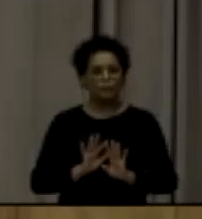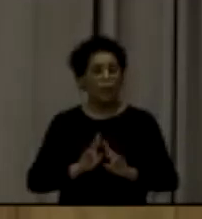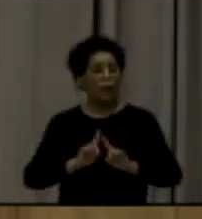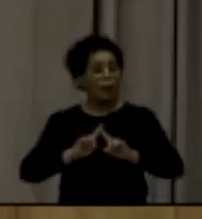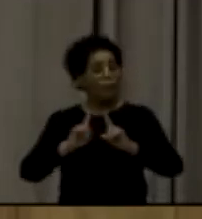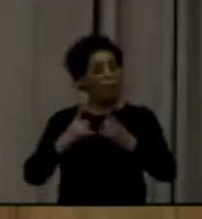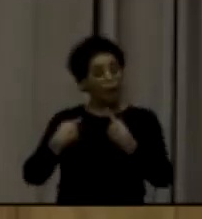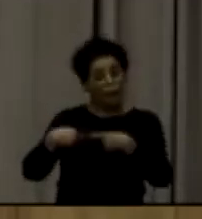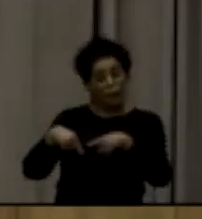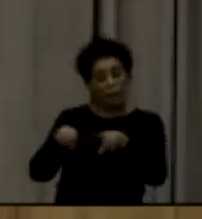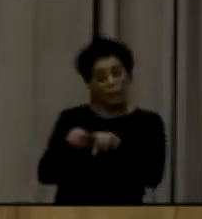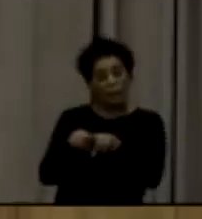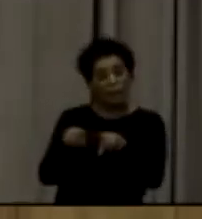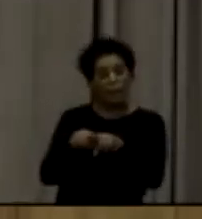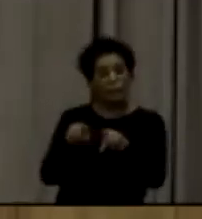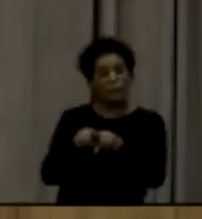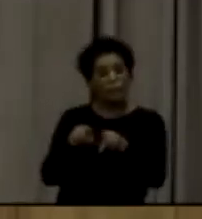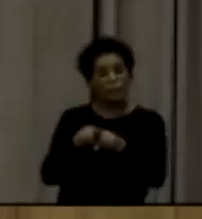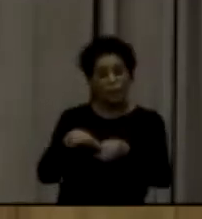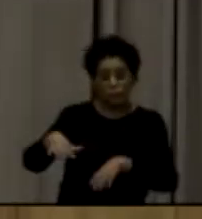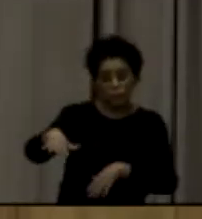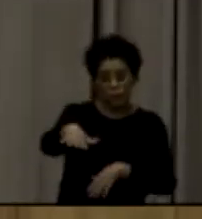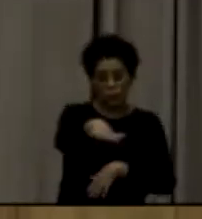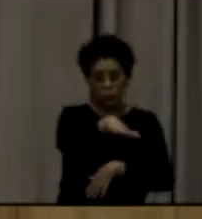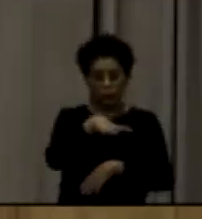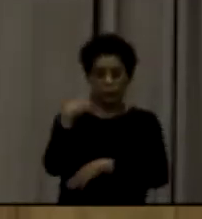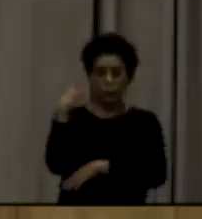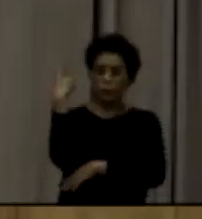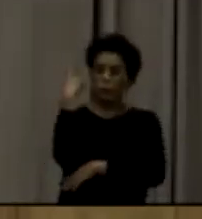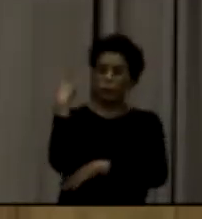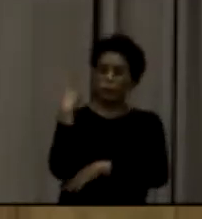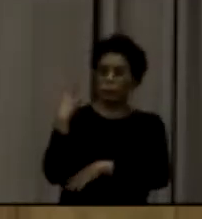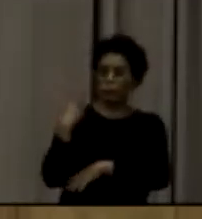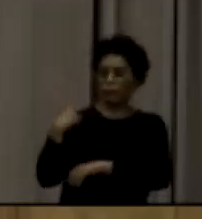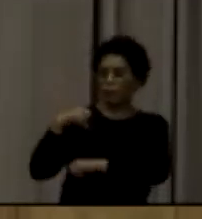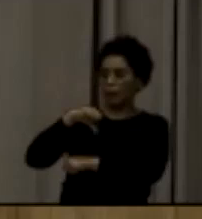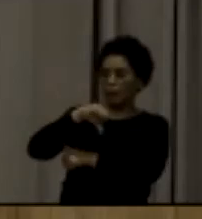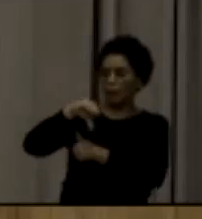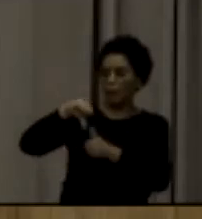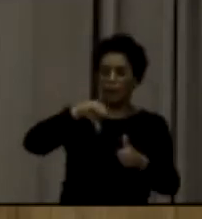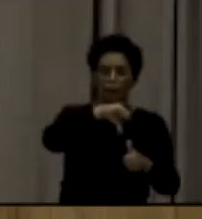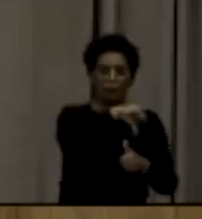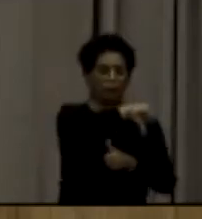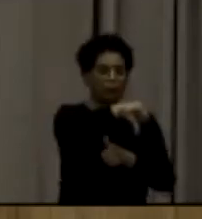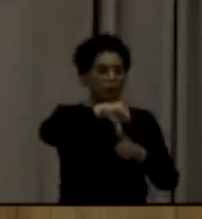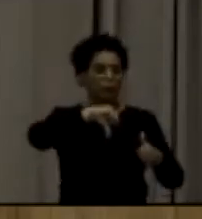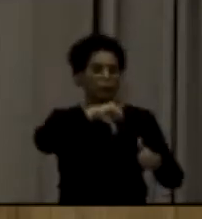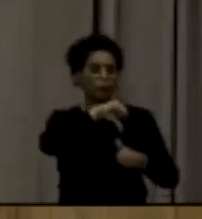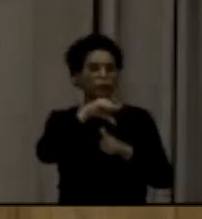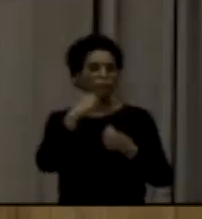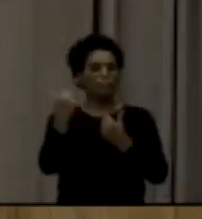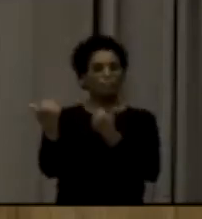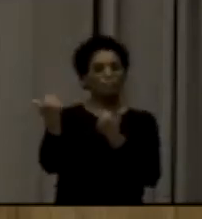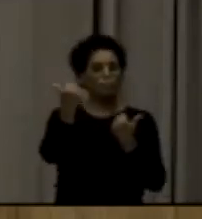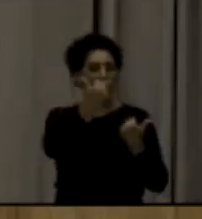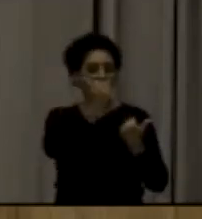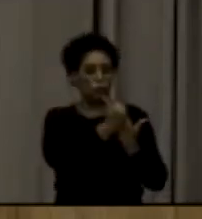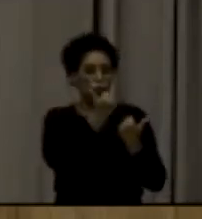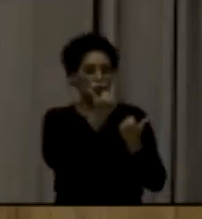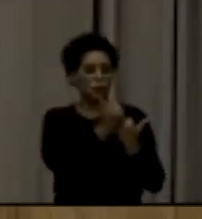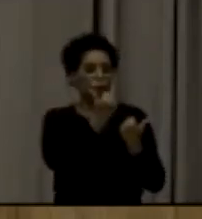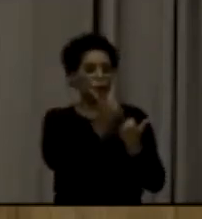Mas era também fazer, no âmbito dos valores, a modificação, a substituição dos